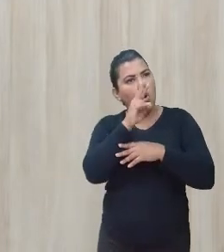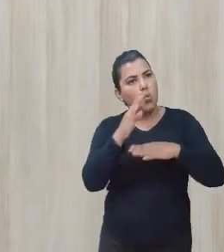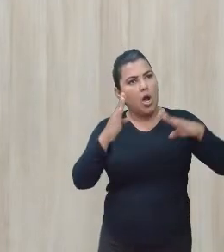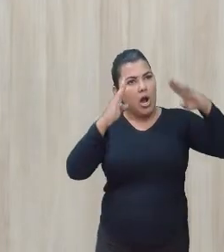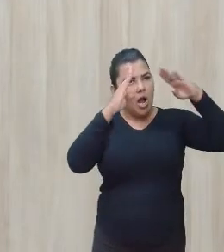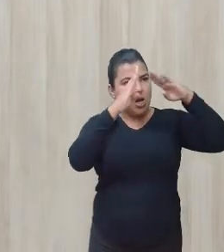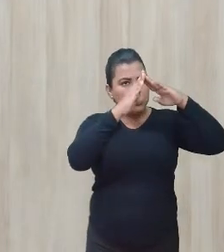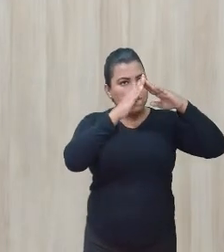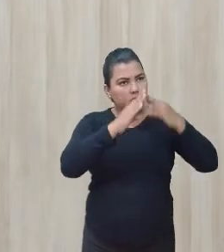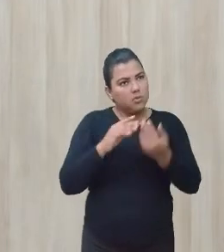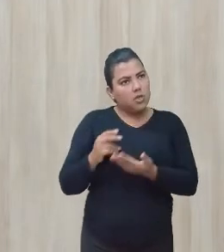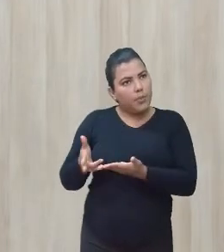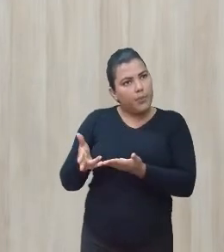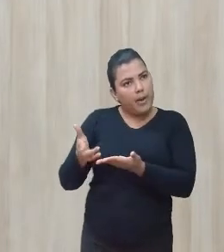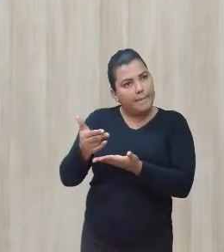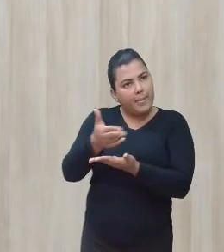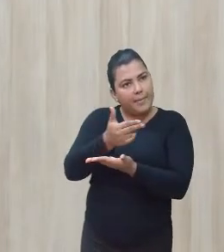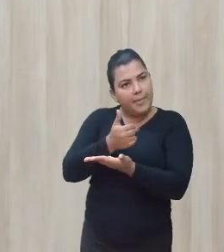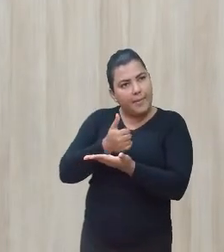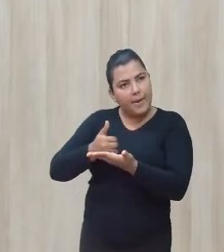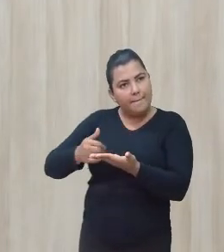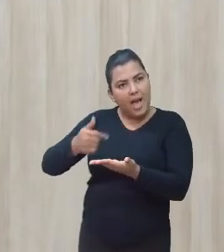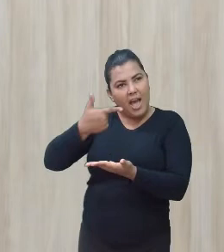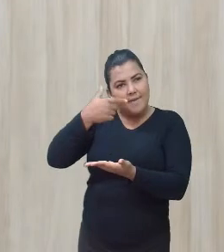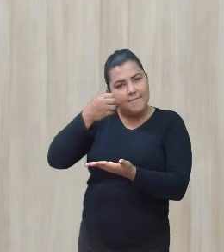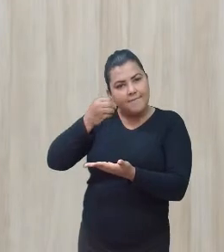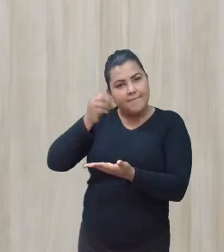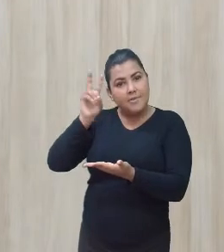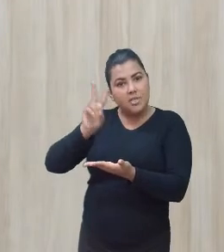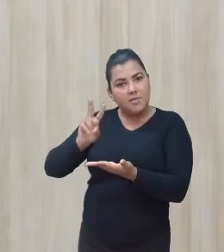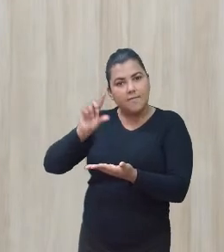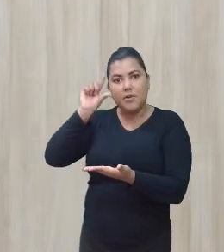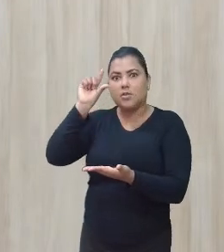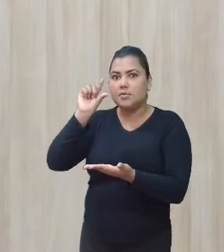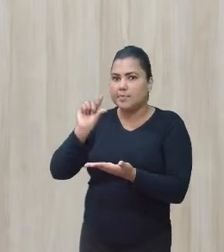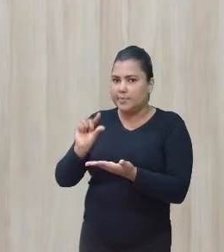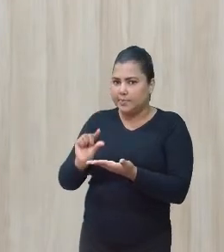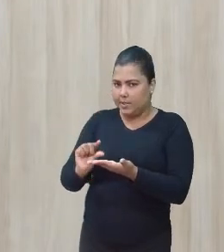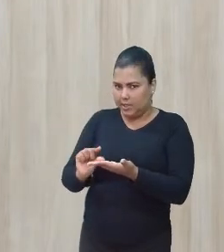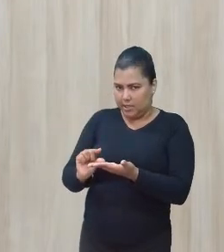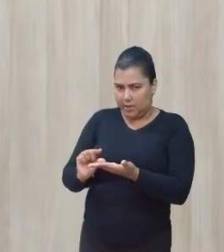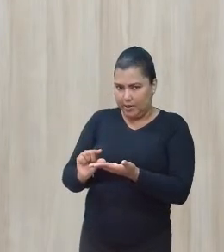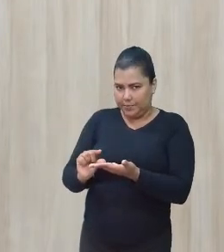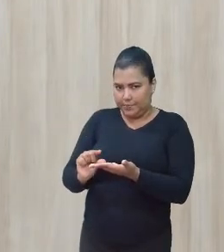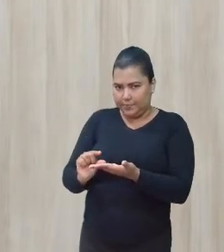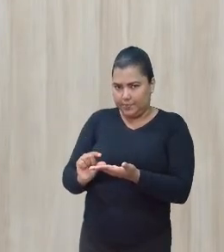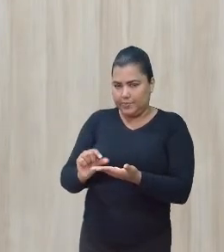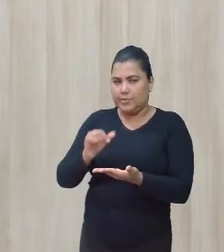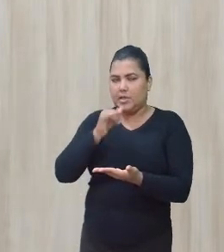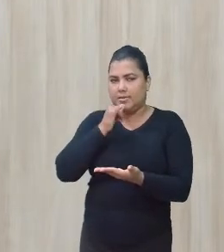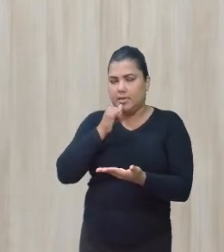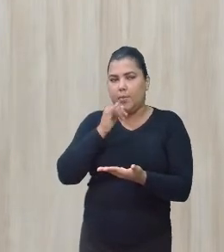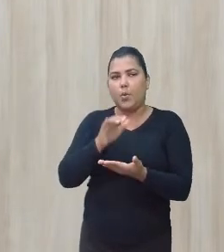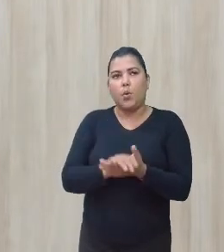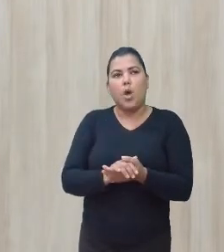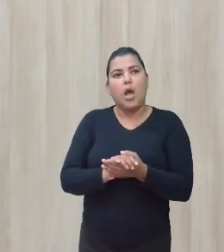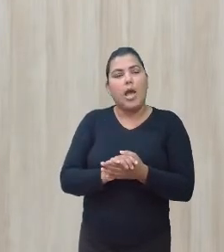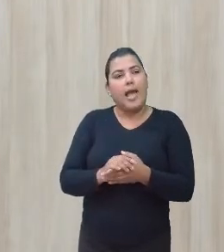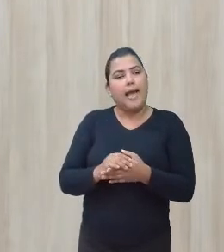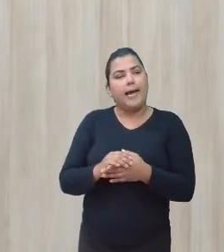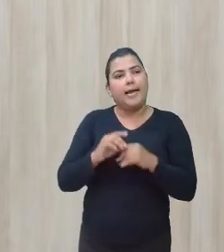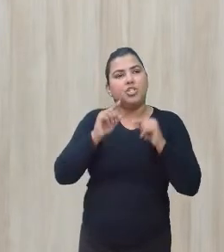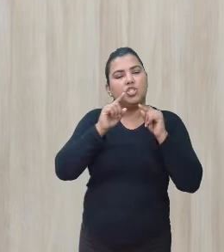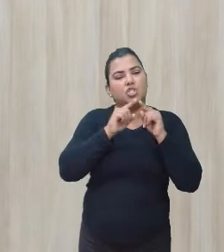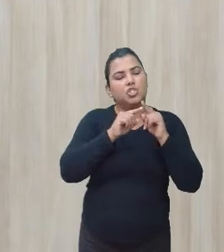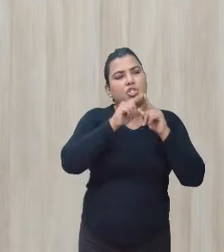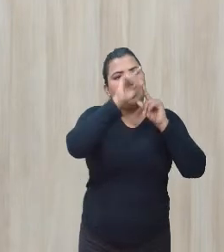real para a figura que está no meu caderno, tentando fazer com que elas sejam proporcionais às dimensões e daí as figuras